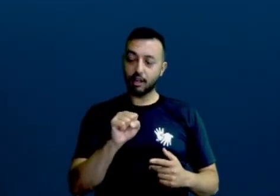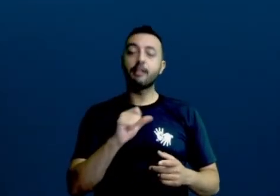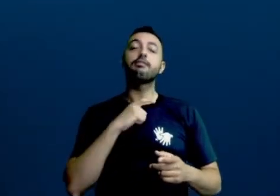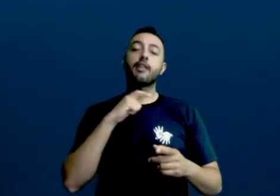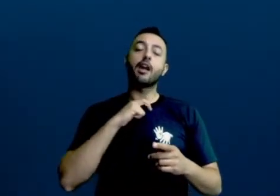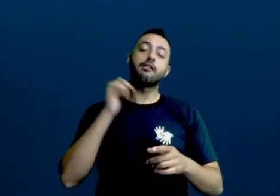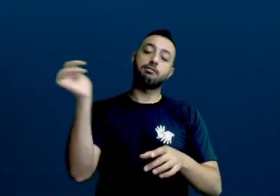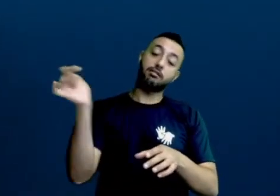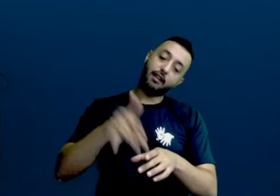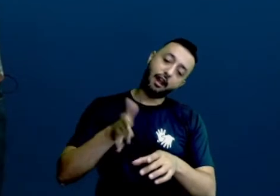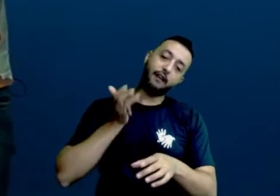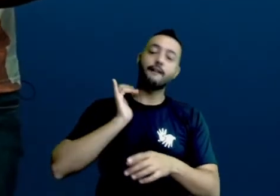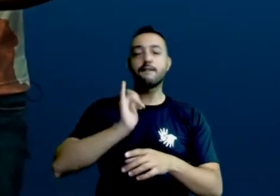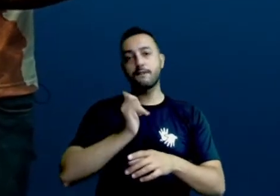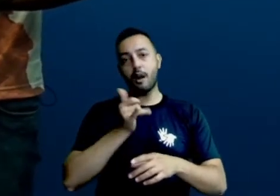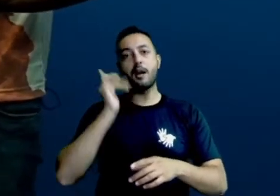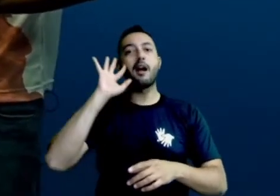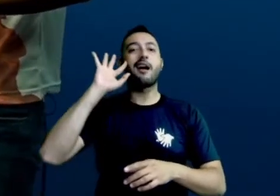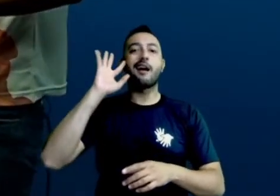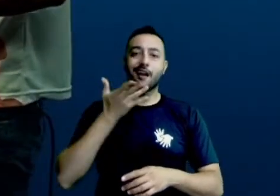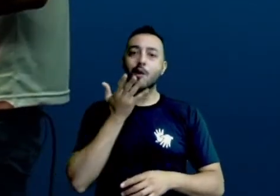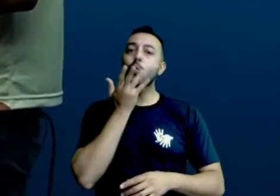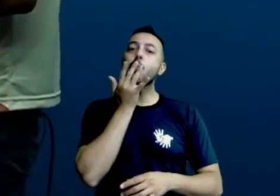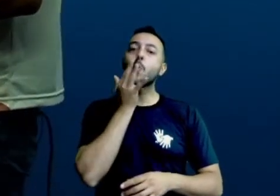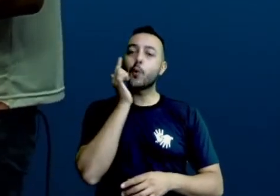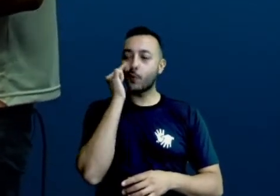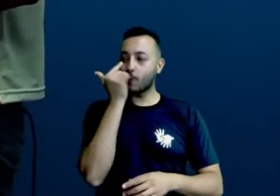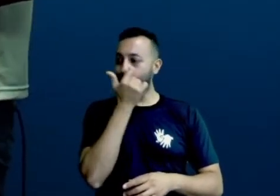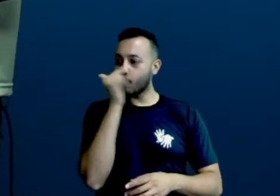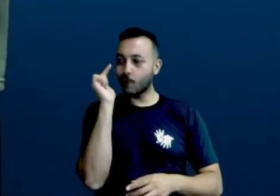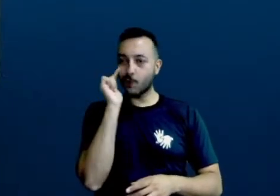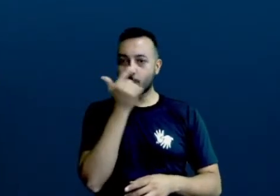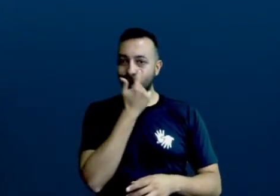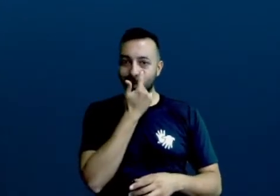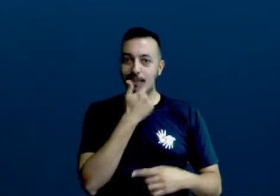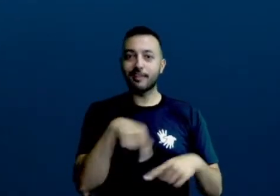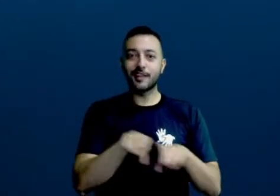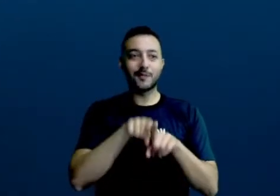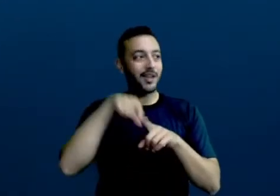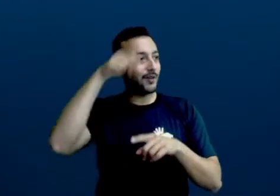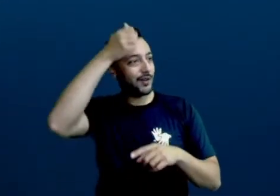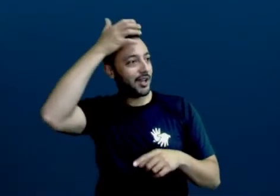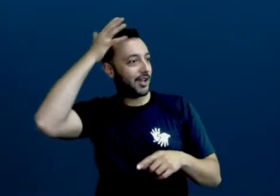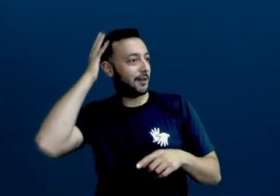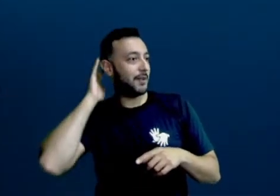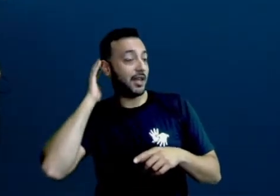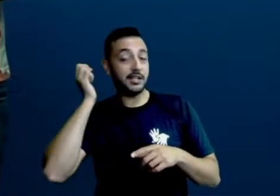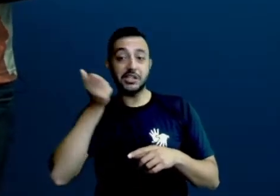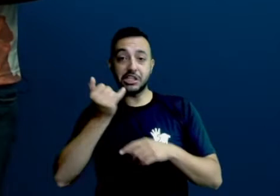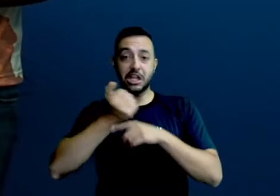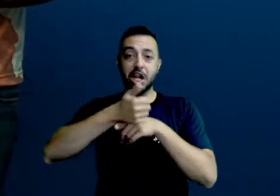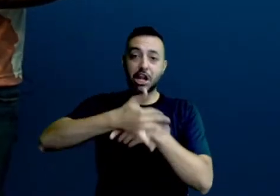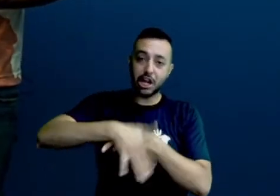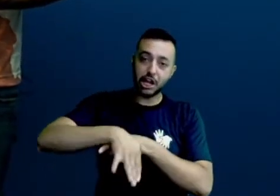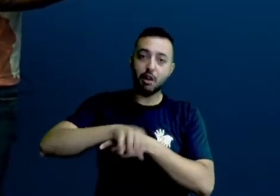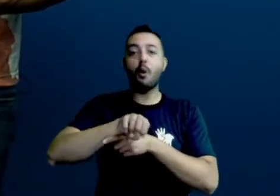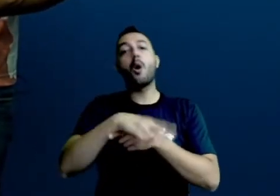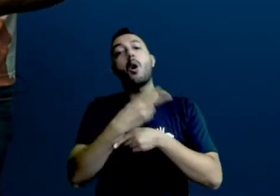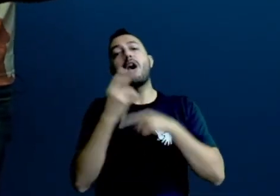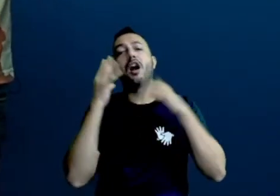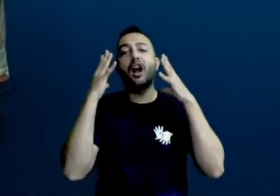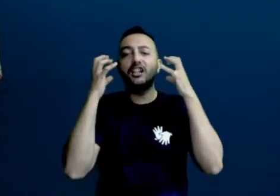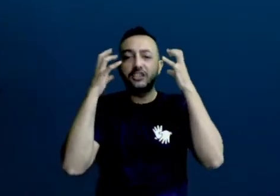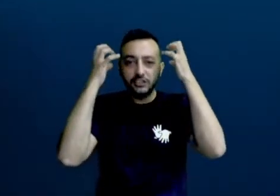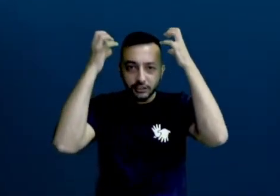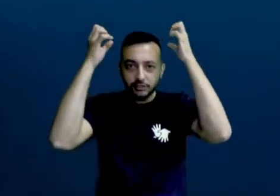vão ter as informações que vão definir acordo de nossos olhos se o nosso cabelo ele vai ser um cabelo mais liso ou se vai ser um cabelo